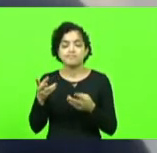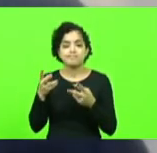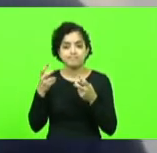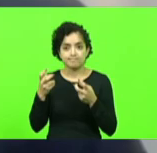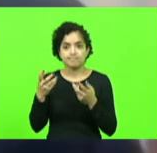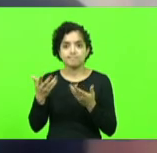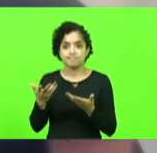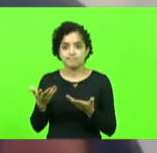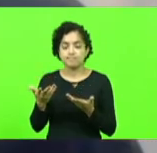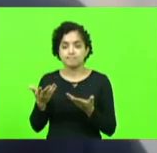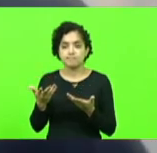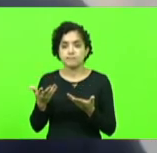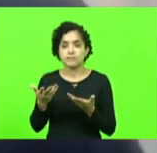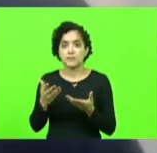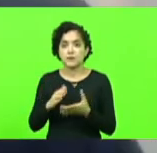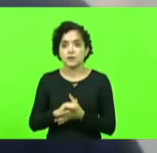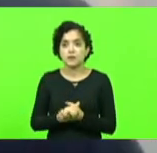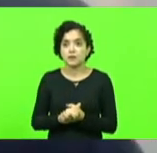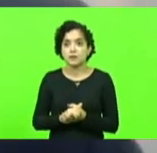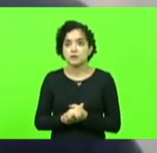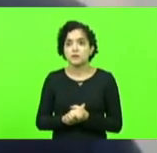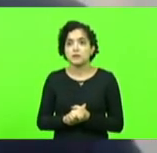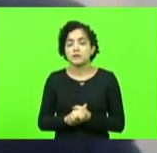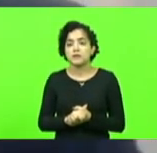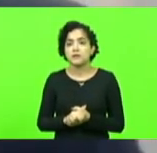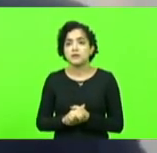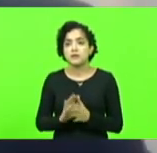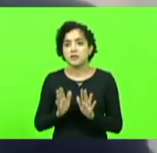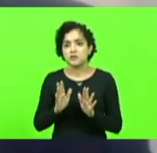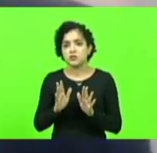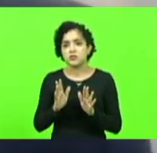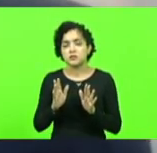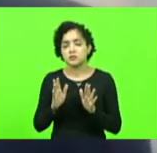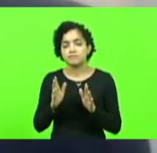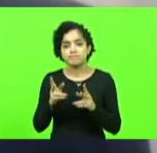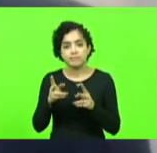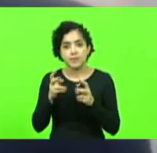já desde os bancos aí da academia, né? A gente começa a ter